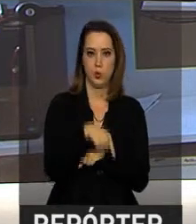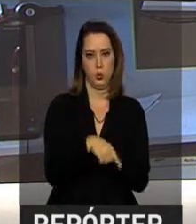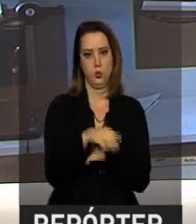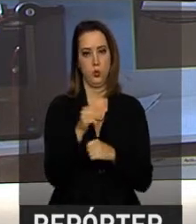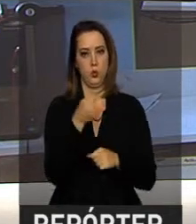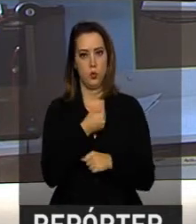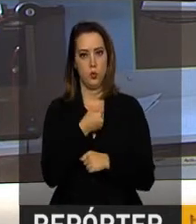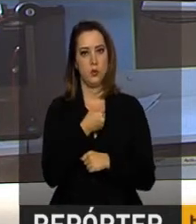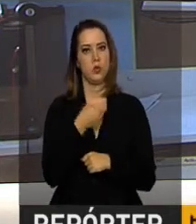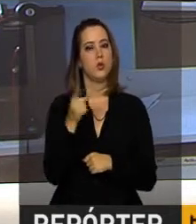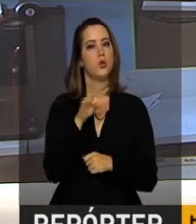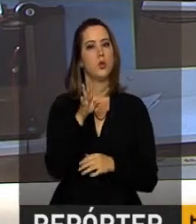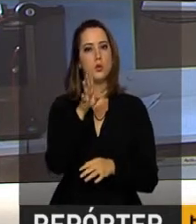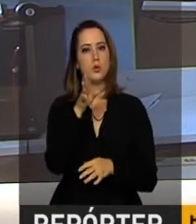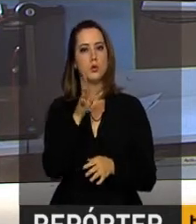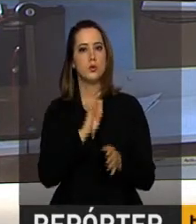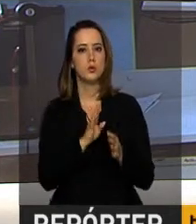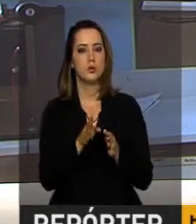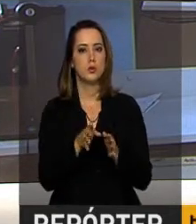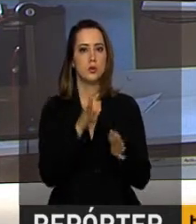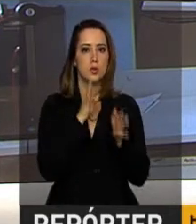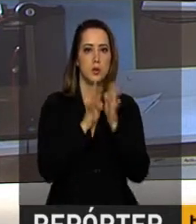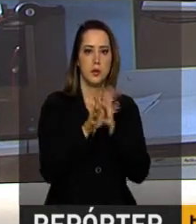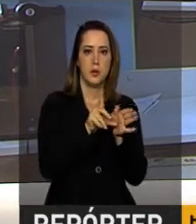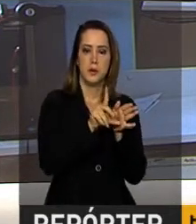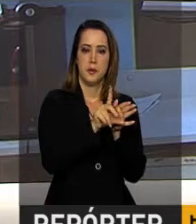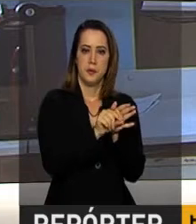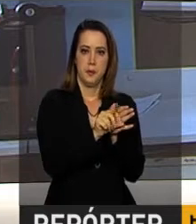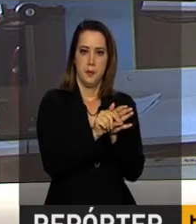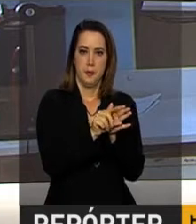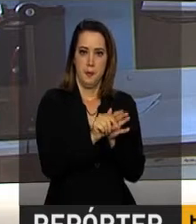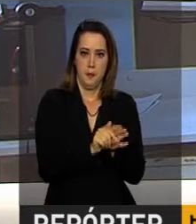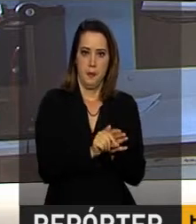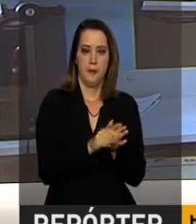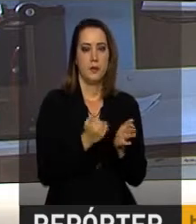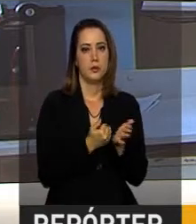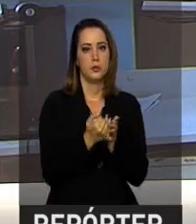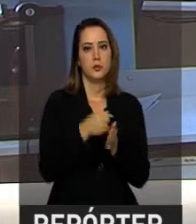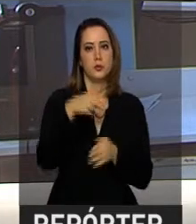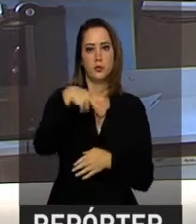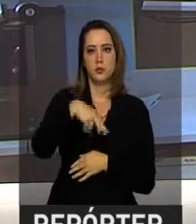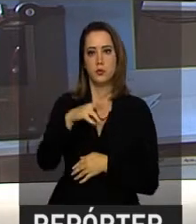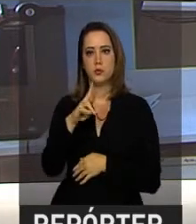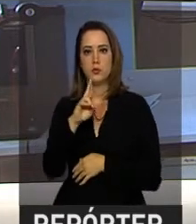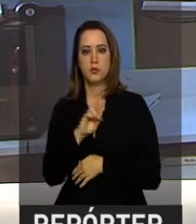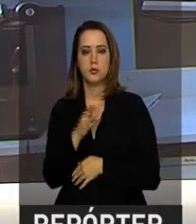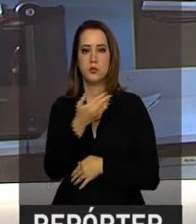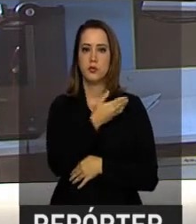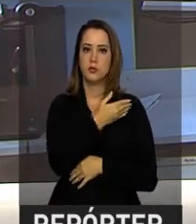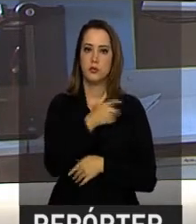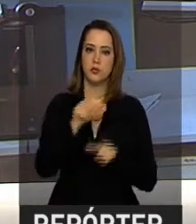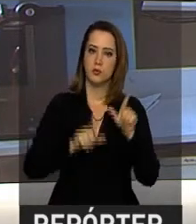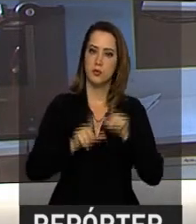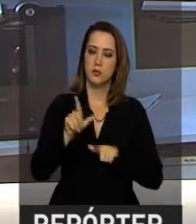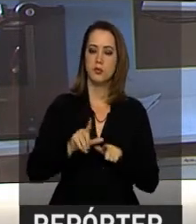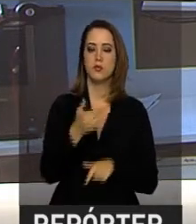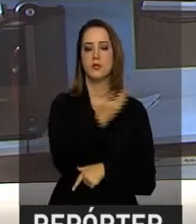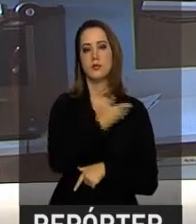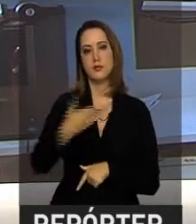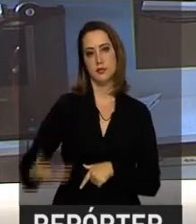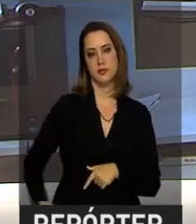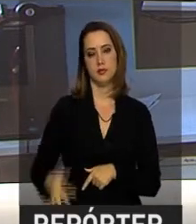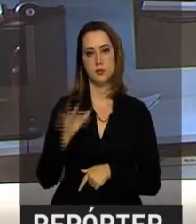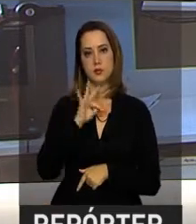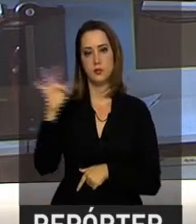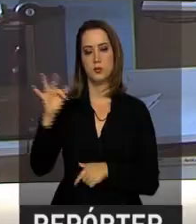nbr não deixe de acompanhar ainda as novidades do governo federal em nossas redes sociais continue com a gente aqui na nbr a tv